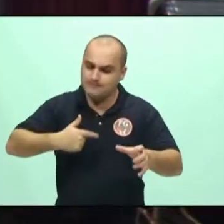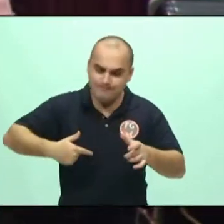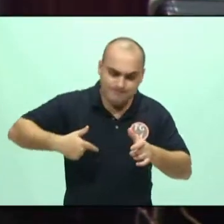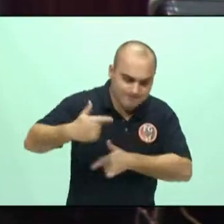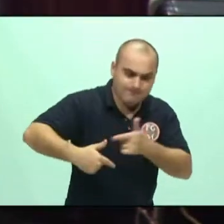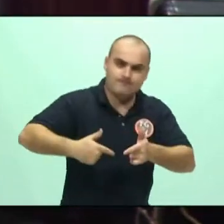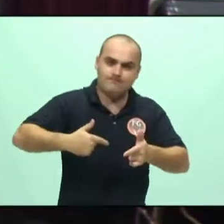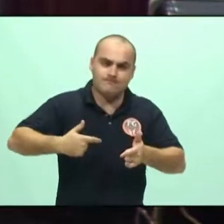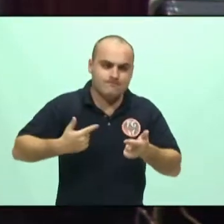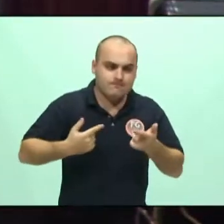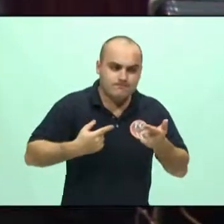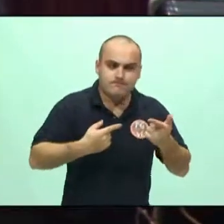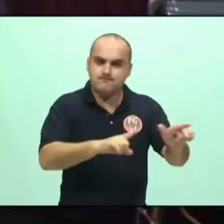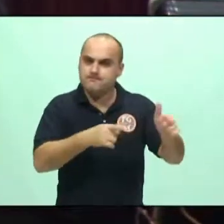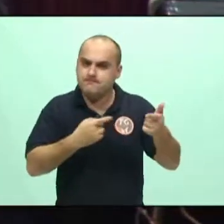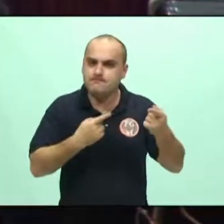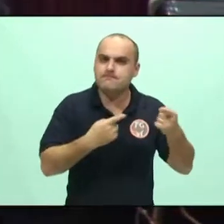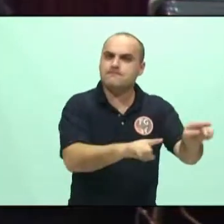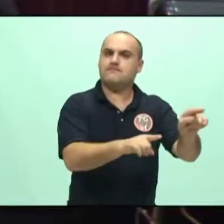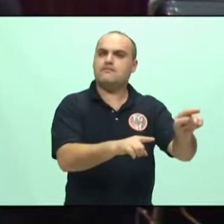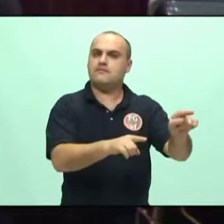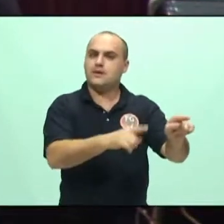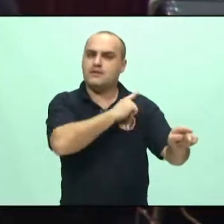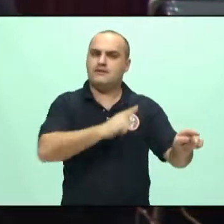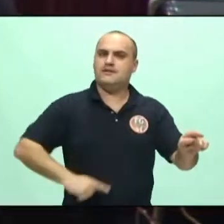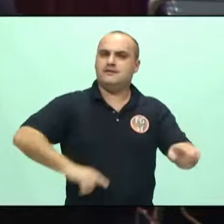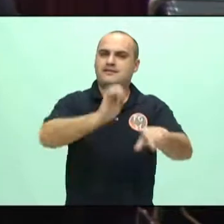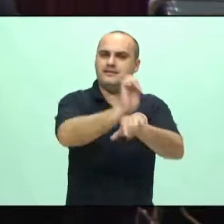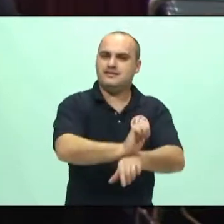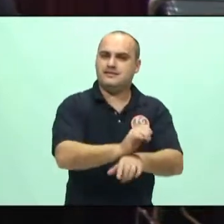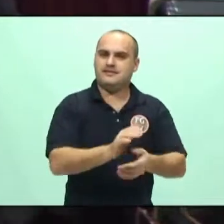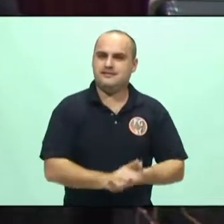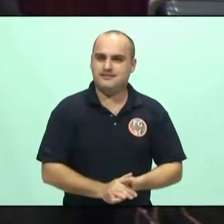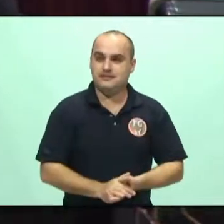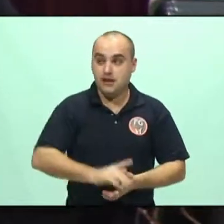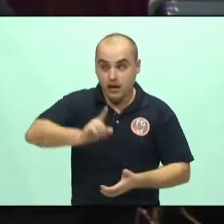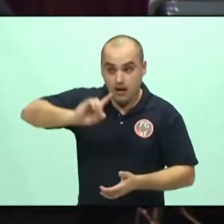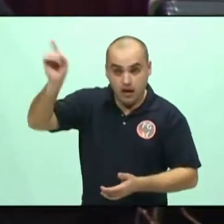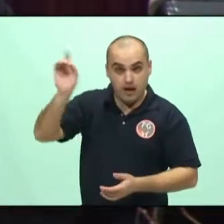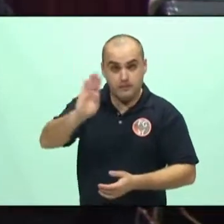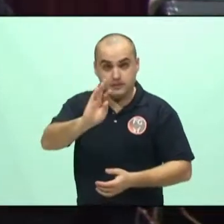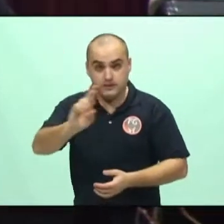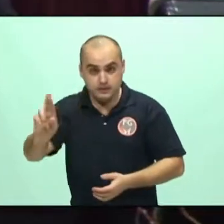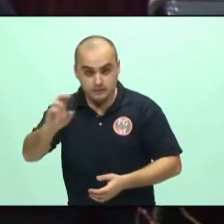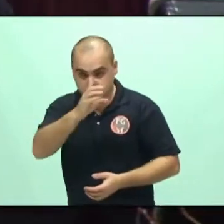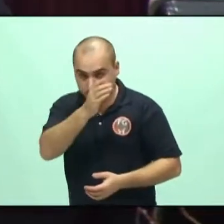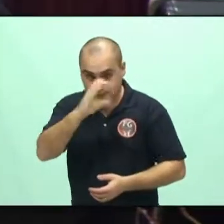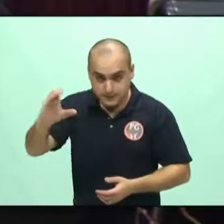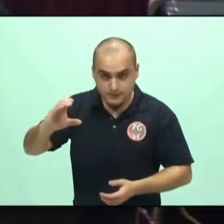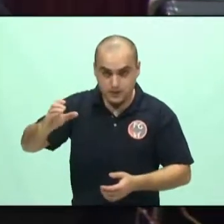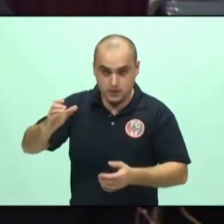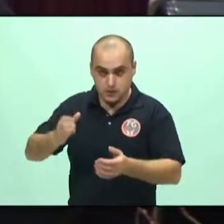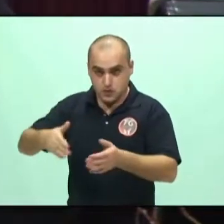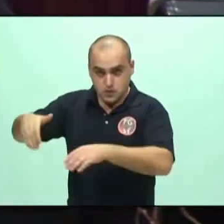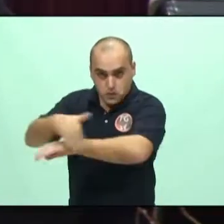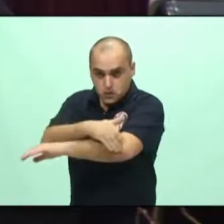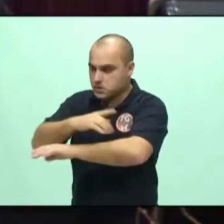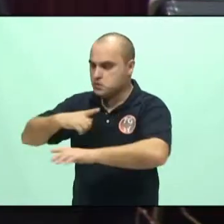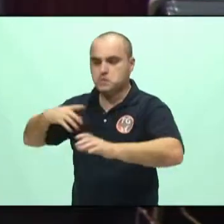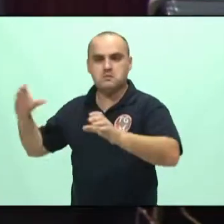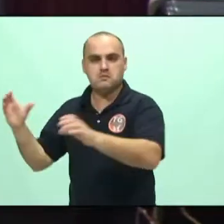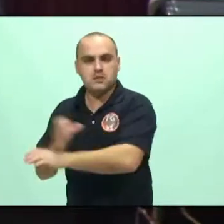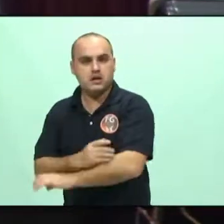nós não podemos admitir as marginais de Balneário Camboriú todas concluídas as marginais Itapema